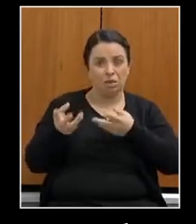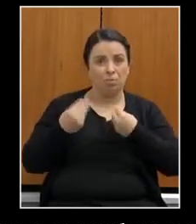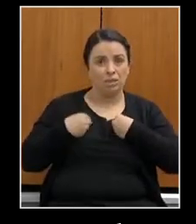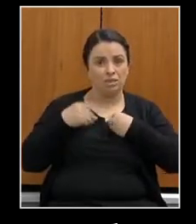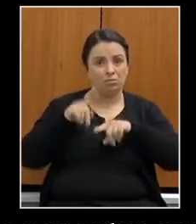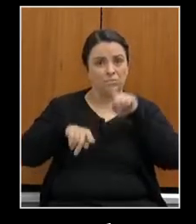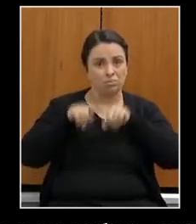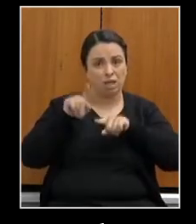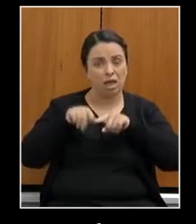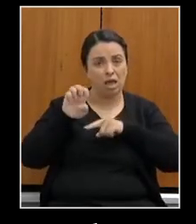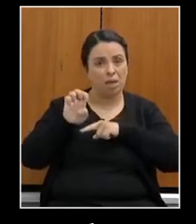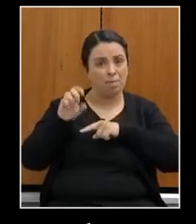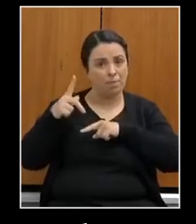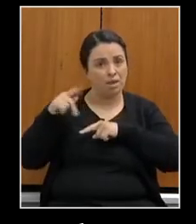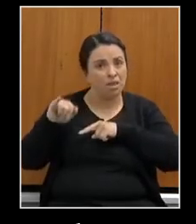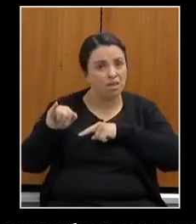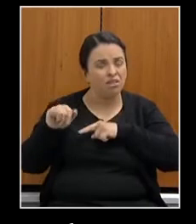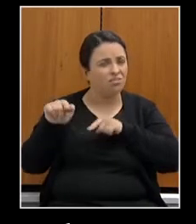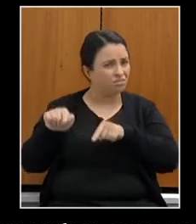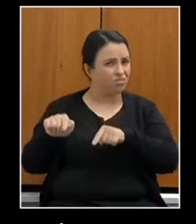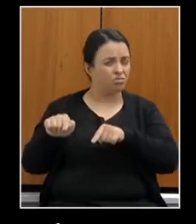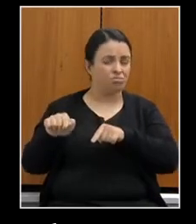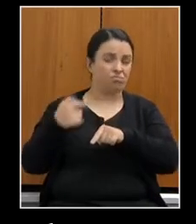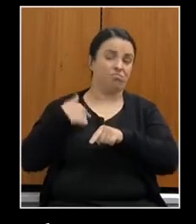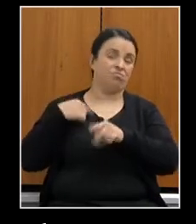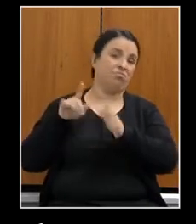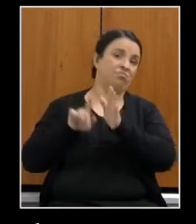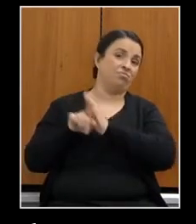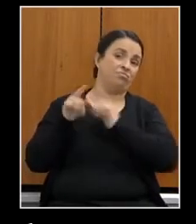fico questionando isso então Beatriz